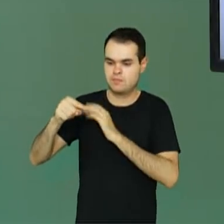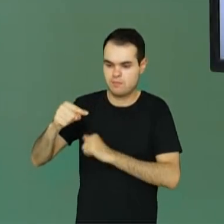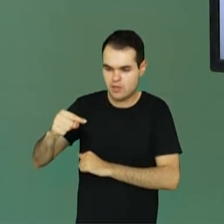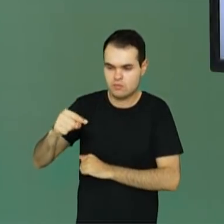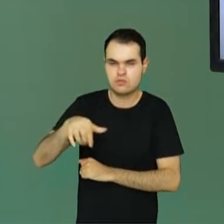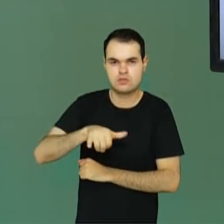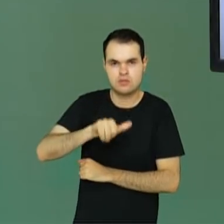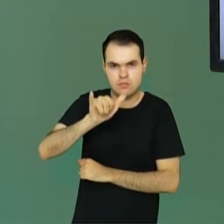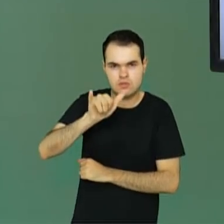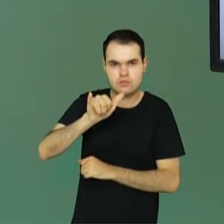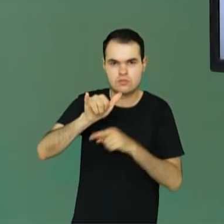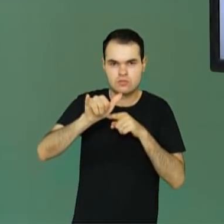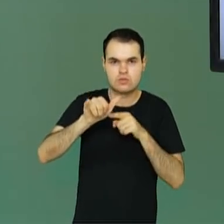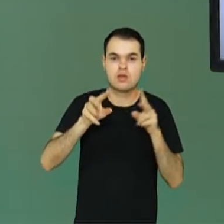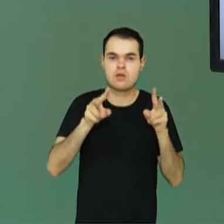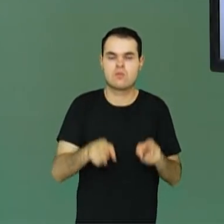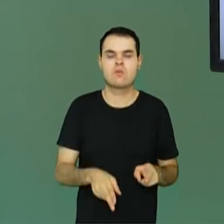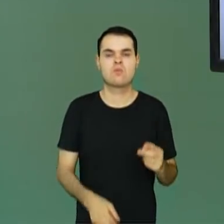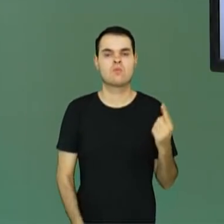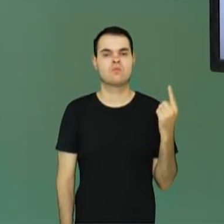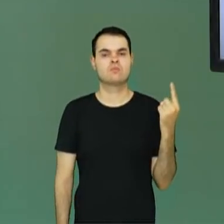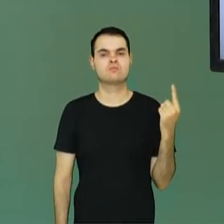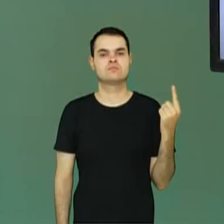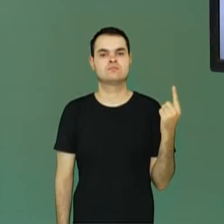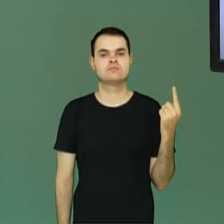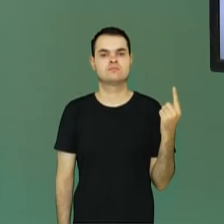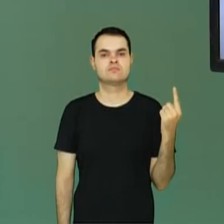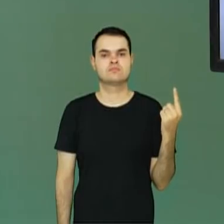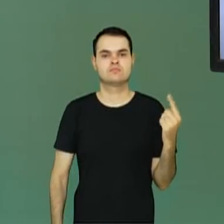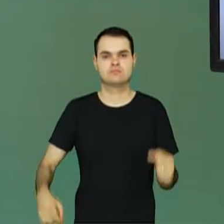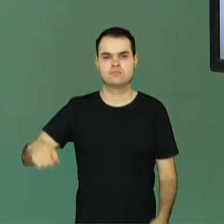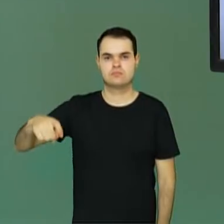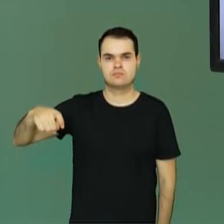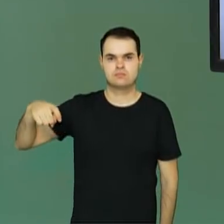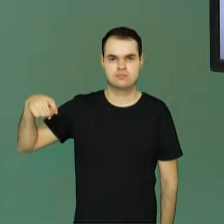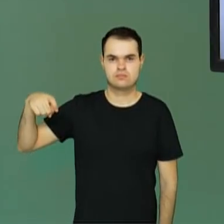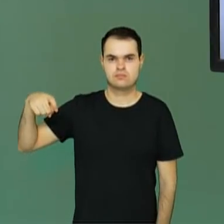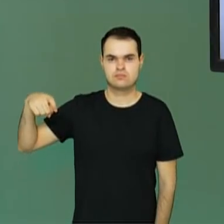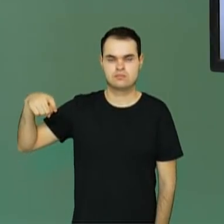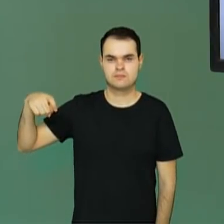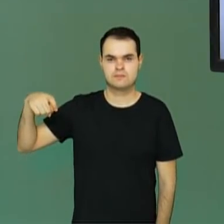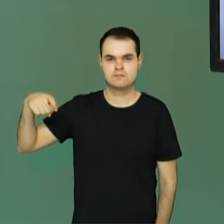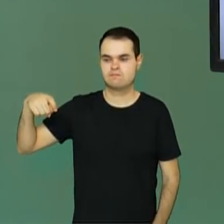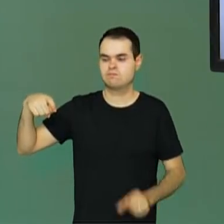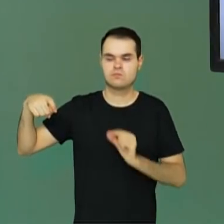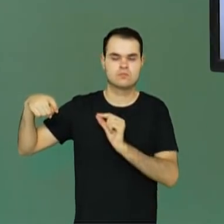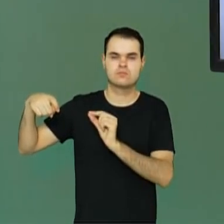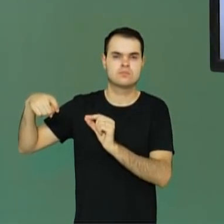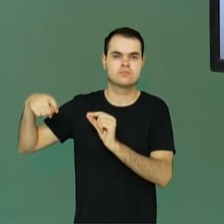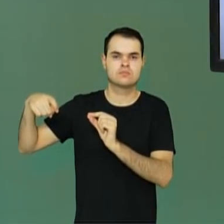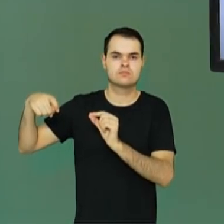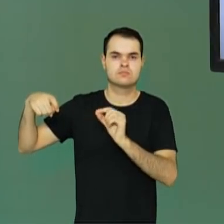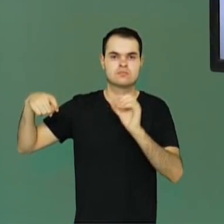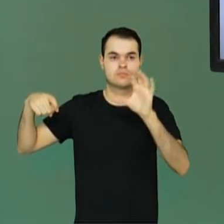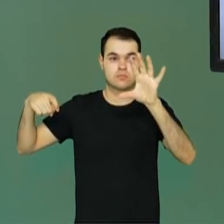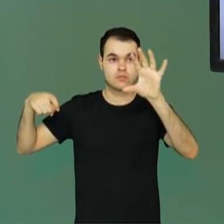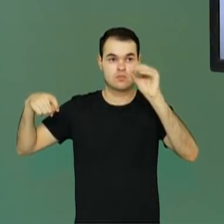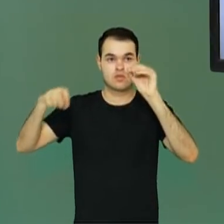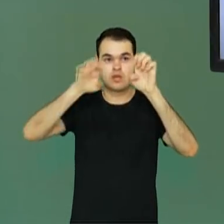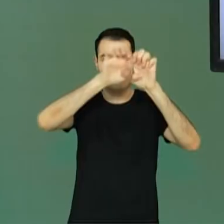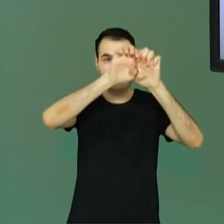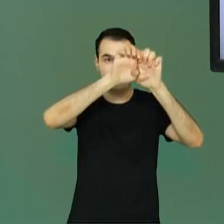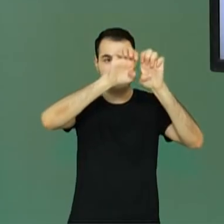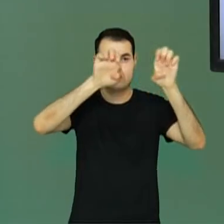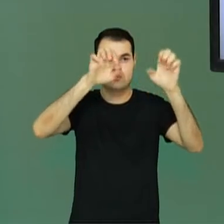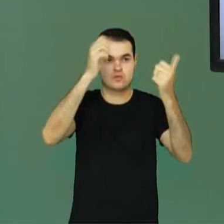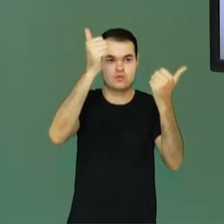é igual a 1. No lugar do x, eu vou colocar o quê? Eu vou copiar a equação